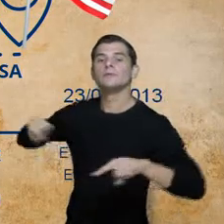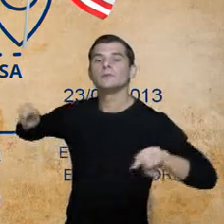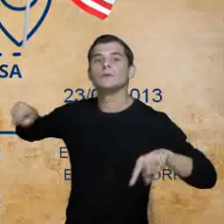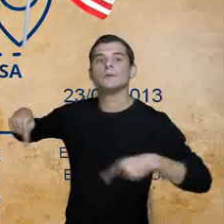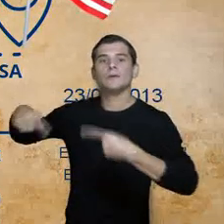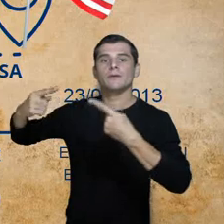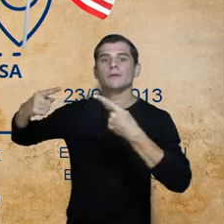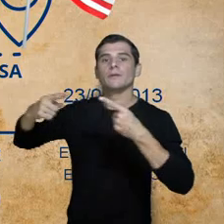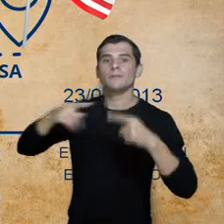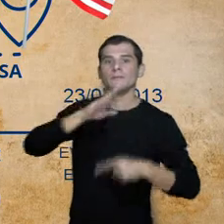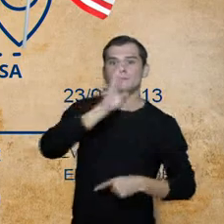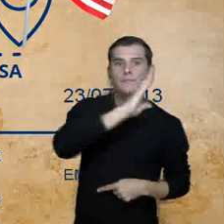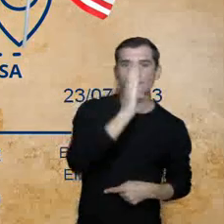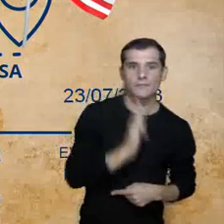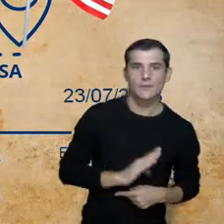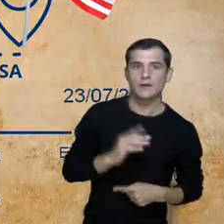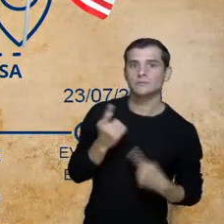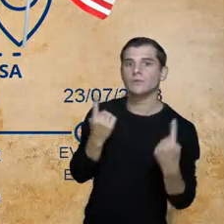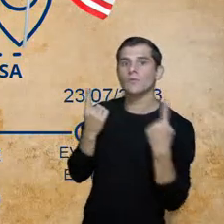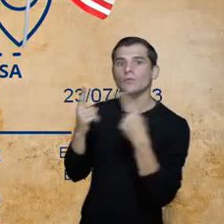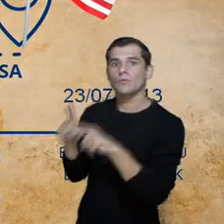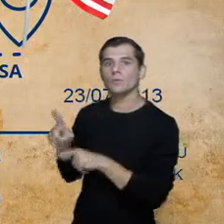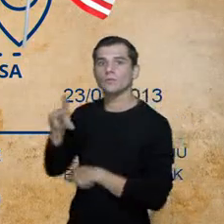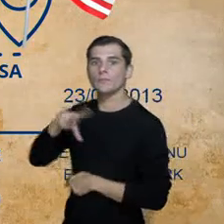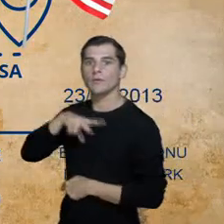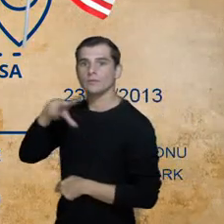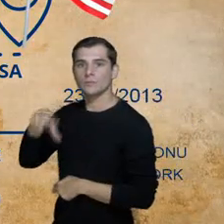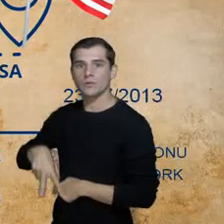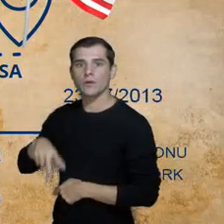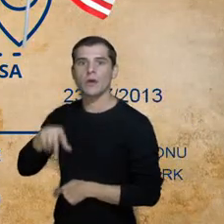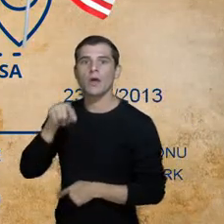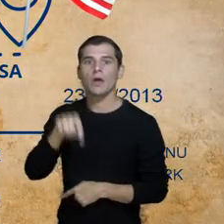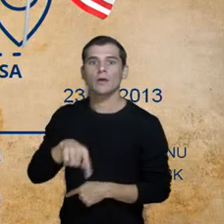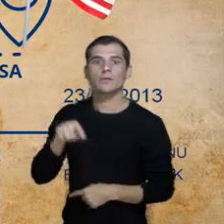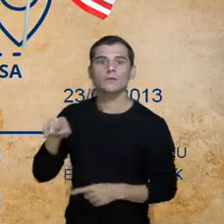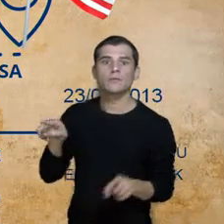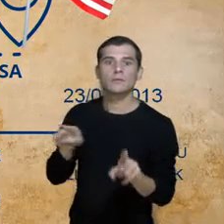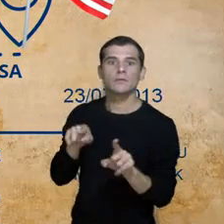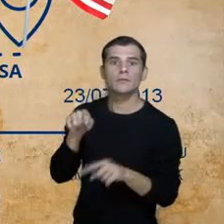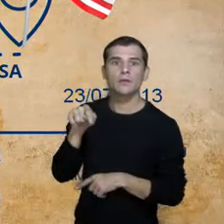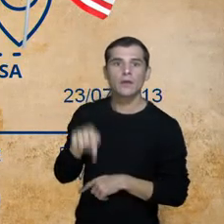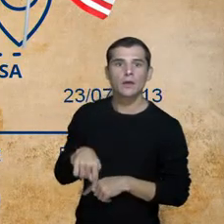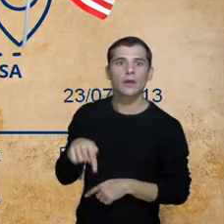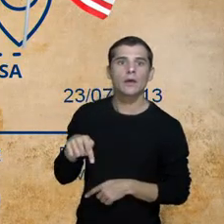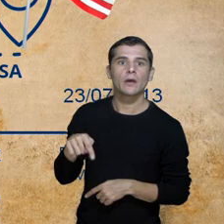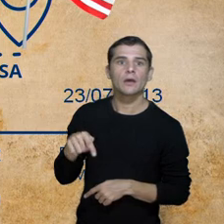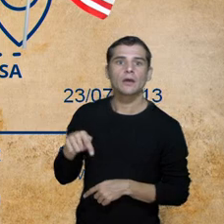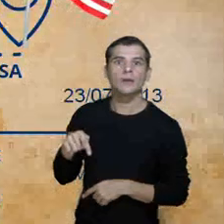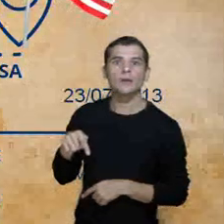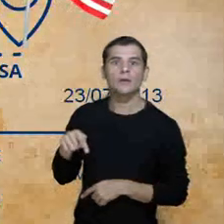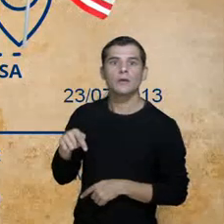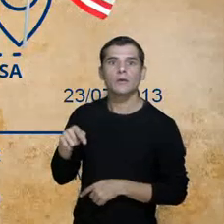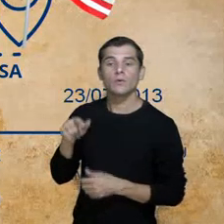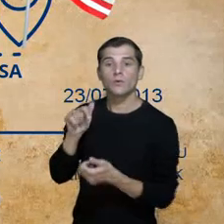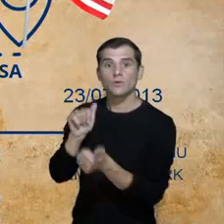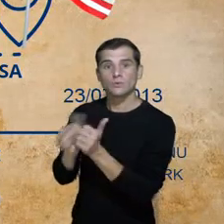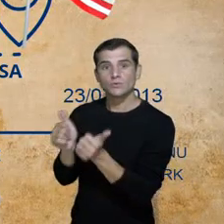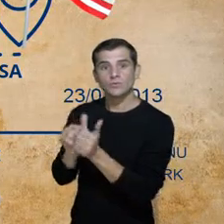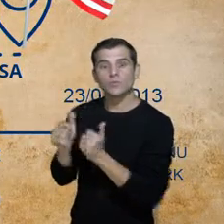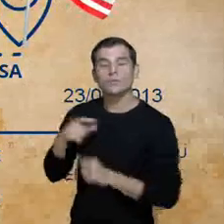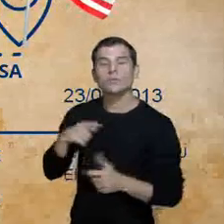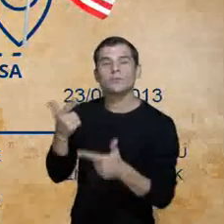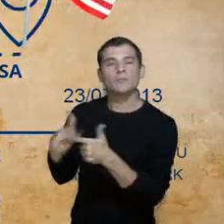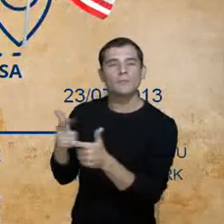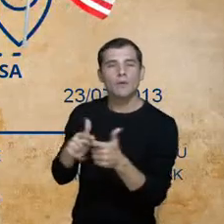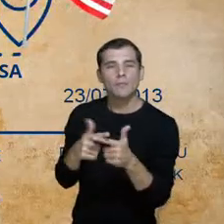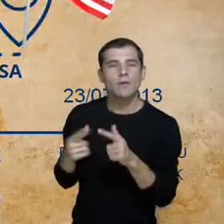amistoso coincidência do destino triste esse jogo teve problema de corrupção na bilheteria teve deu um monte de rolo lá